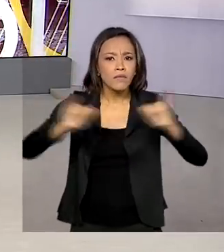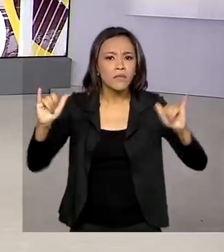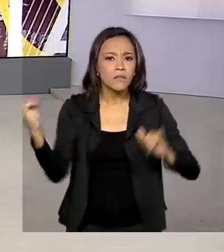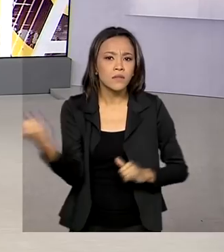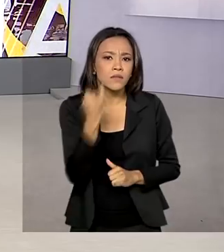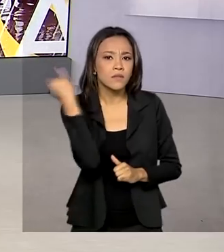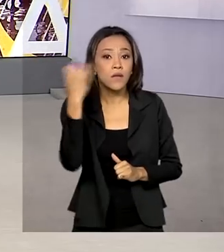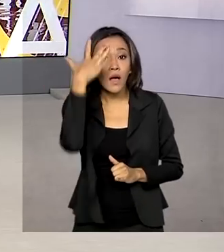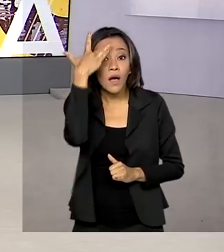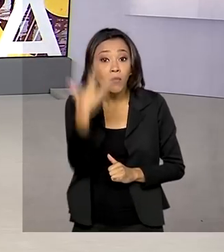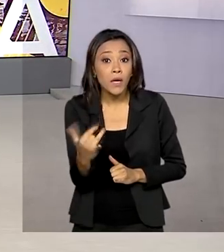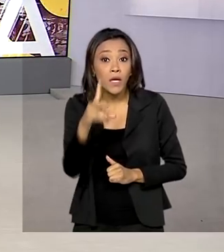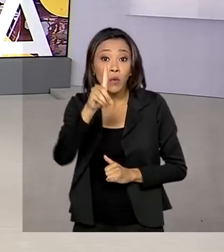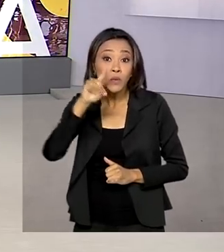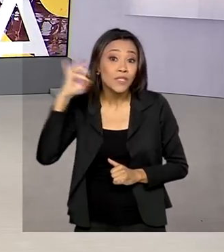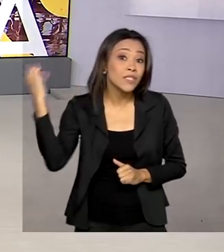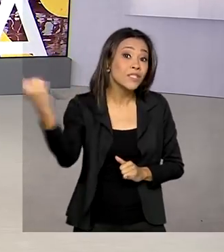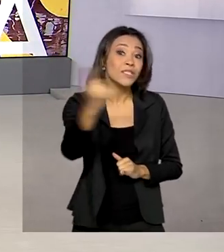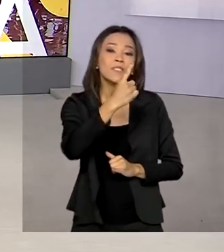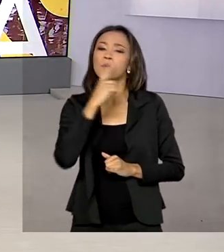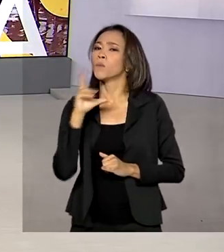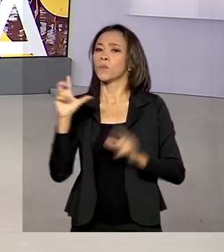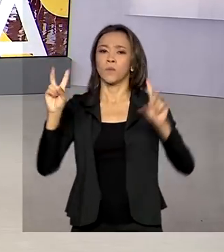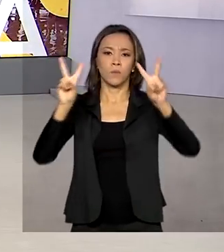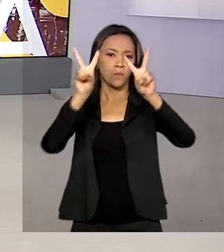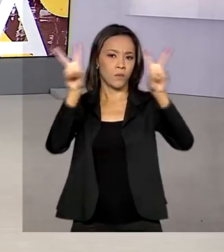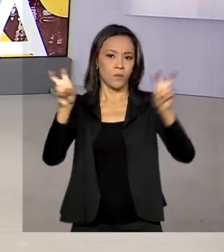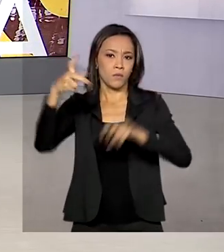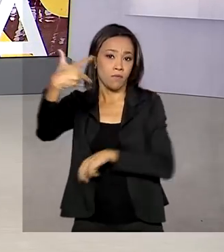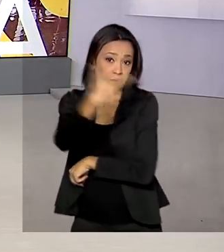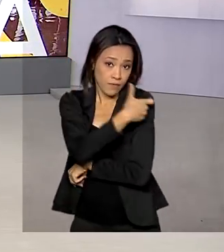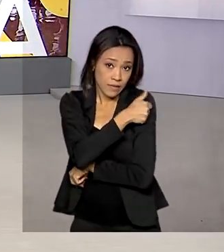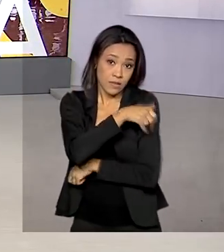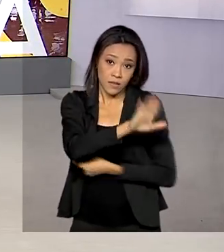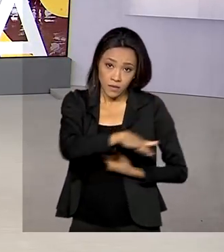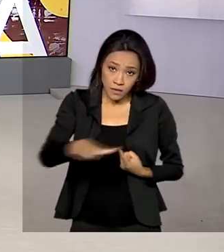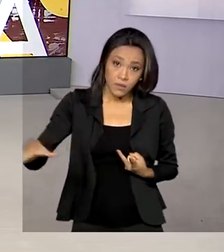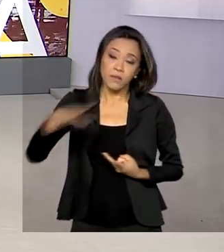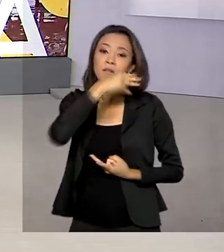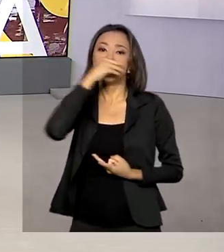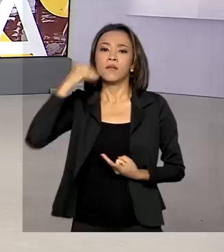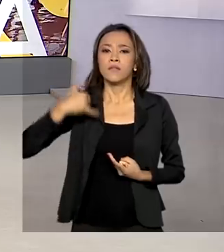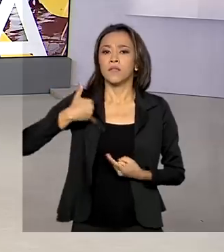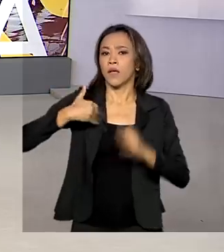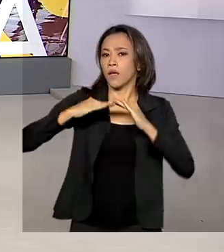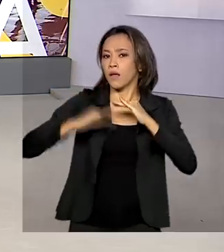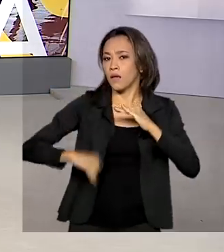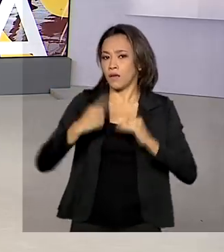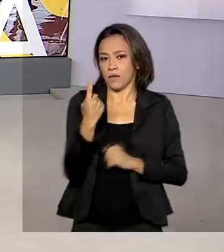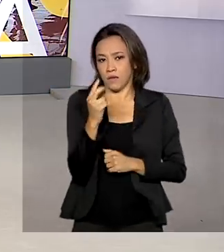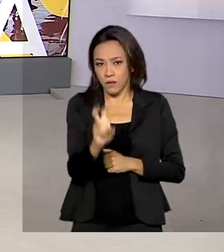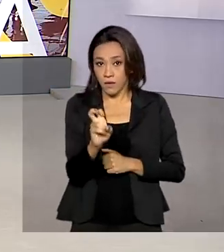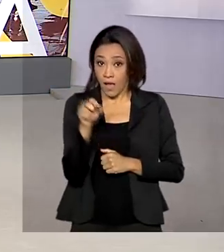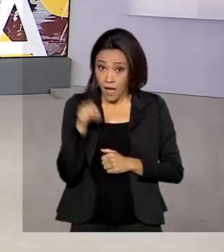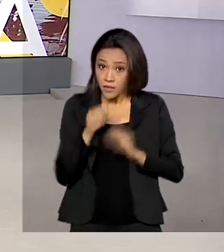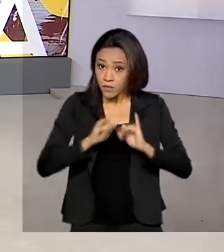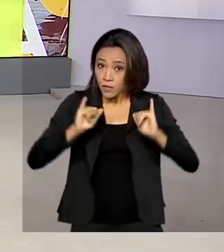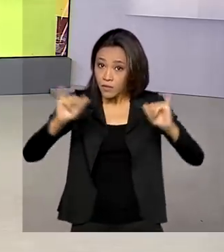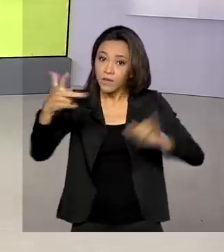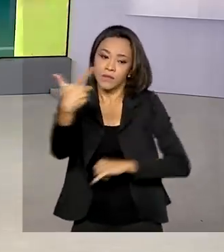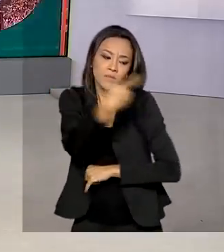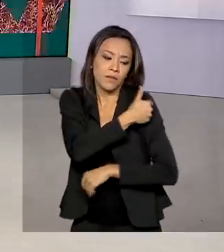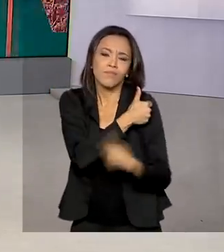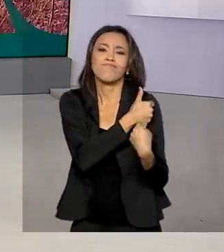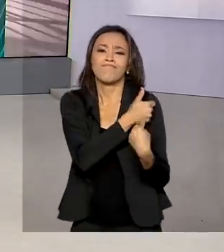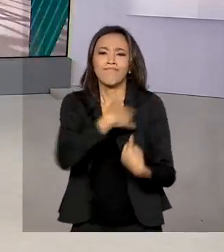será o dia D de mobilização nacional de vacinação para crianças e adolescentes menores de 15 anos. A campanha contará com mais